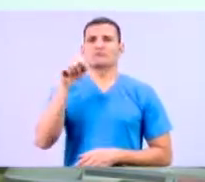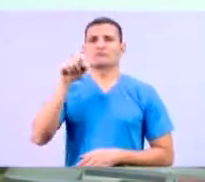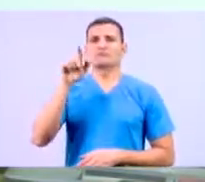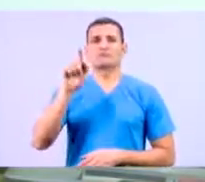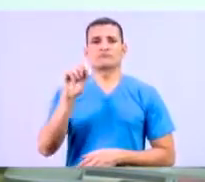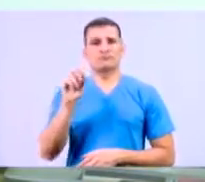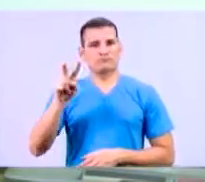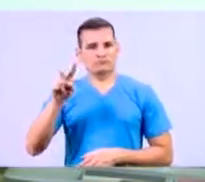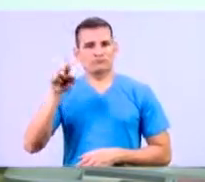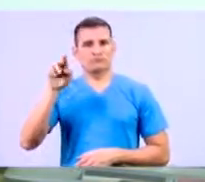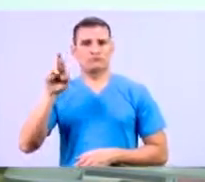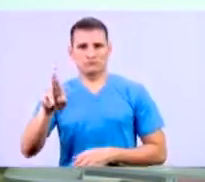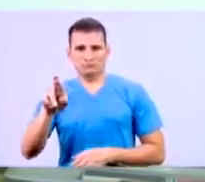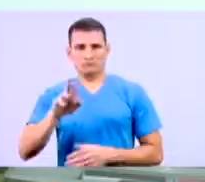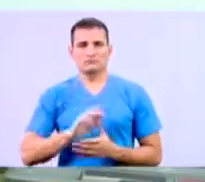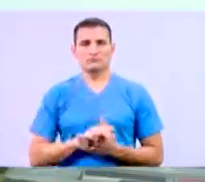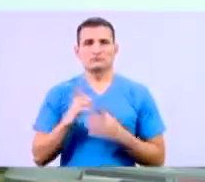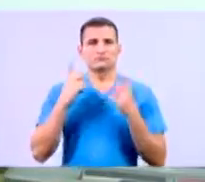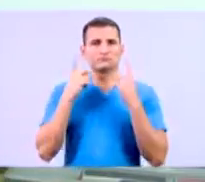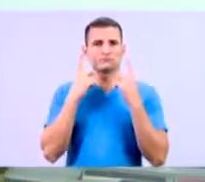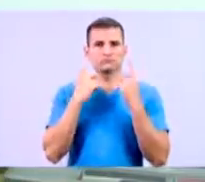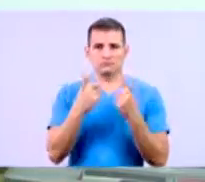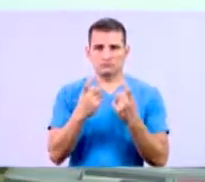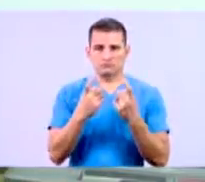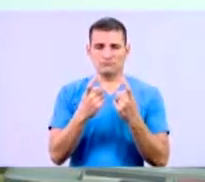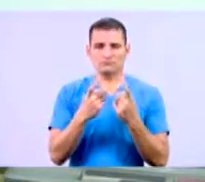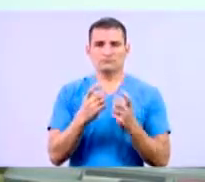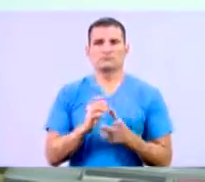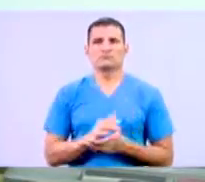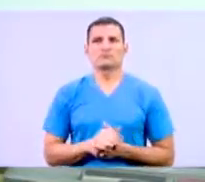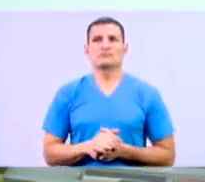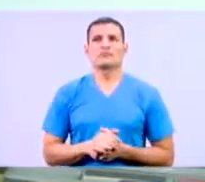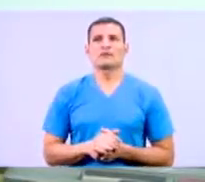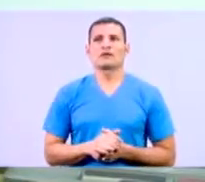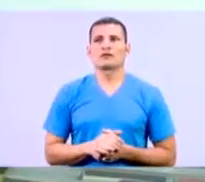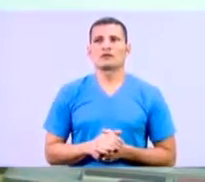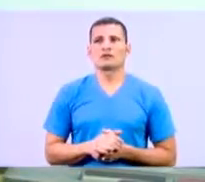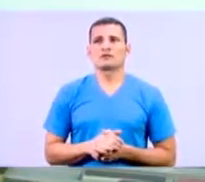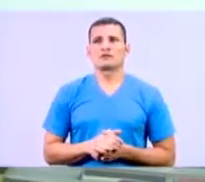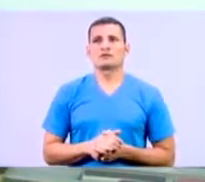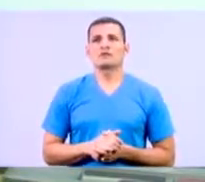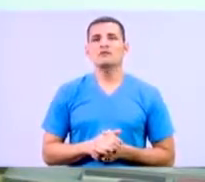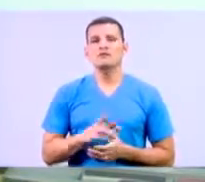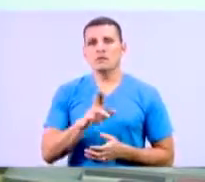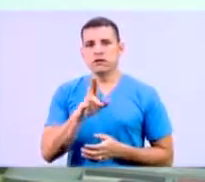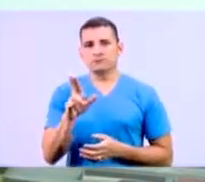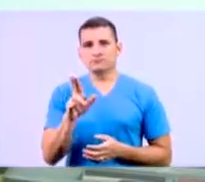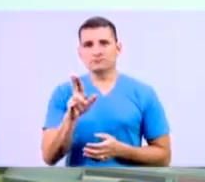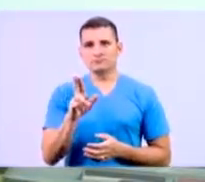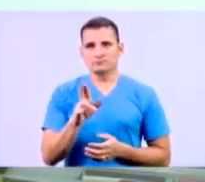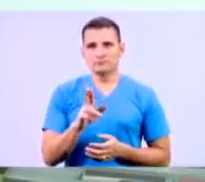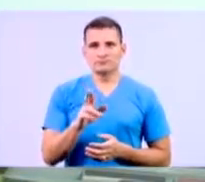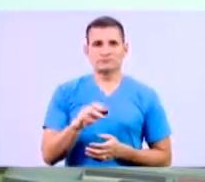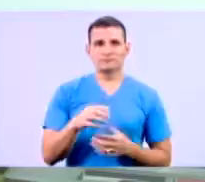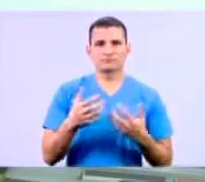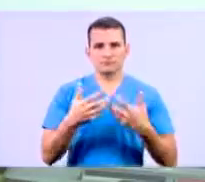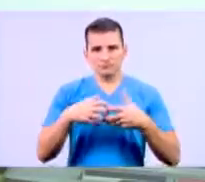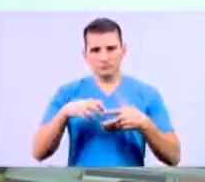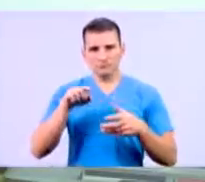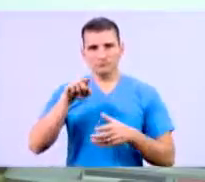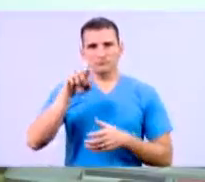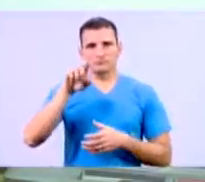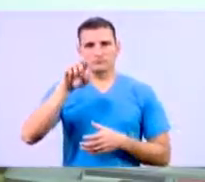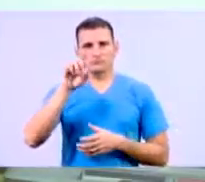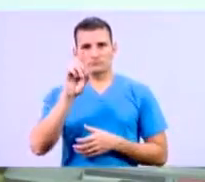acesso. E o interessante é que até mesmo o nome, no caso, por exemplo, o